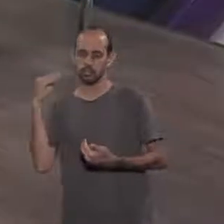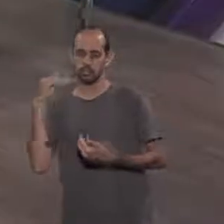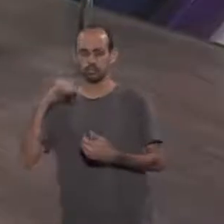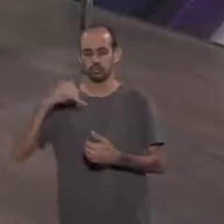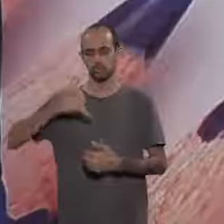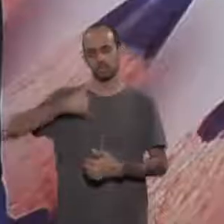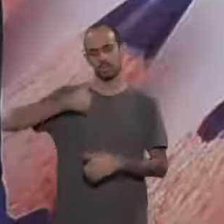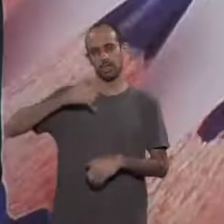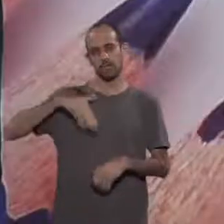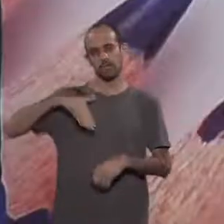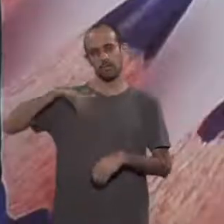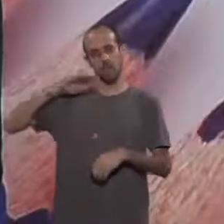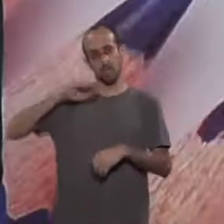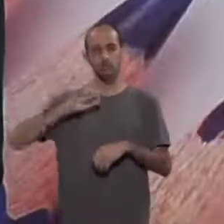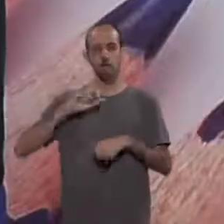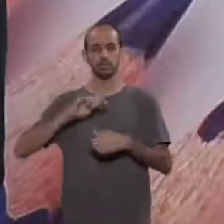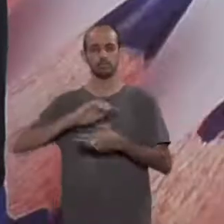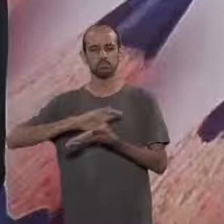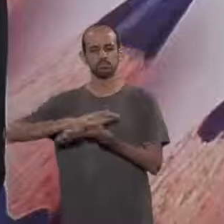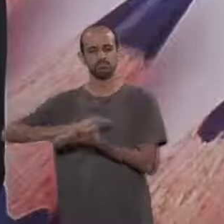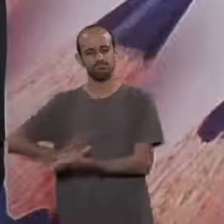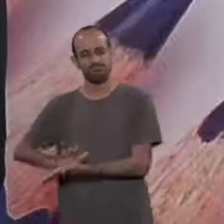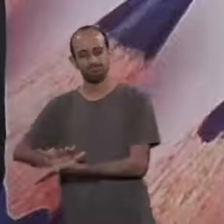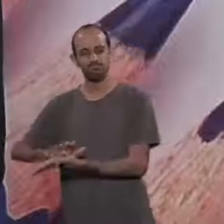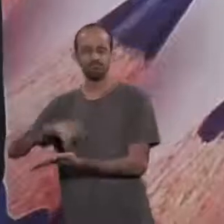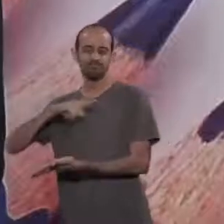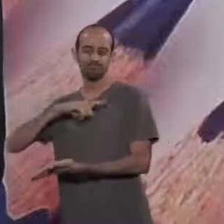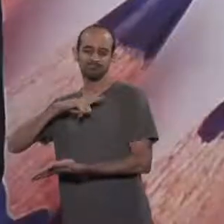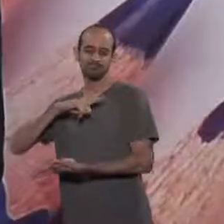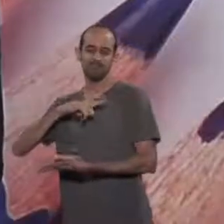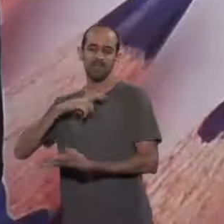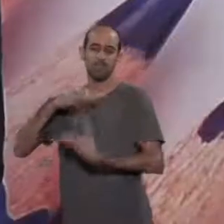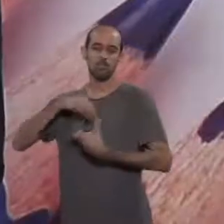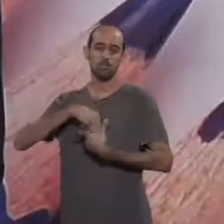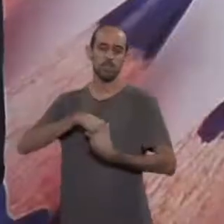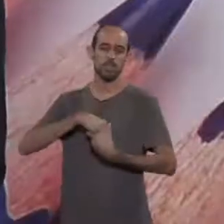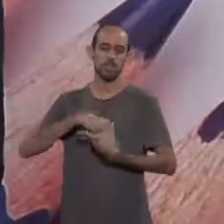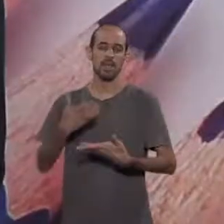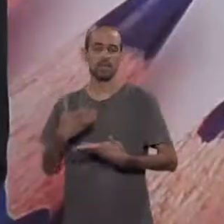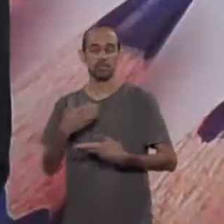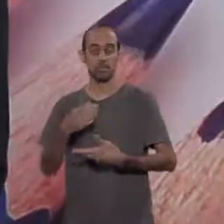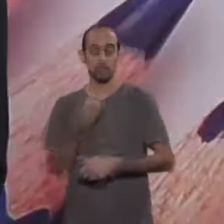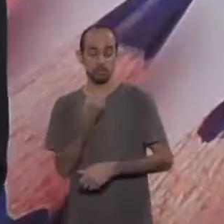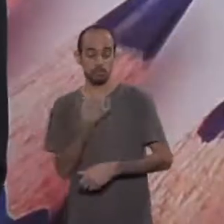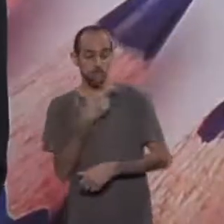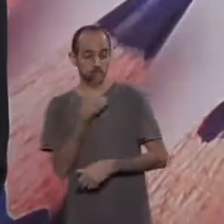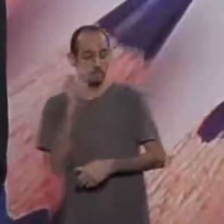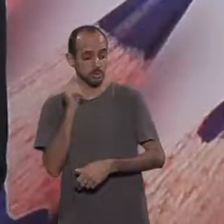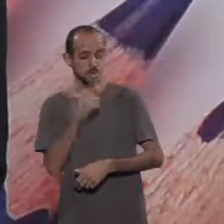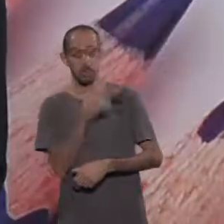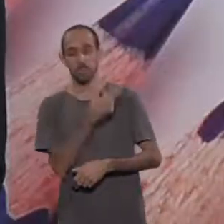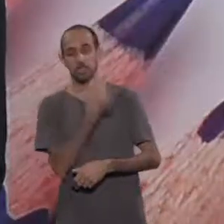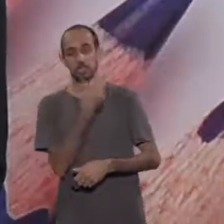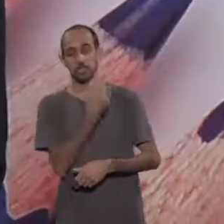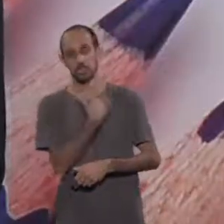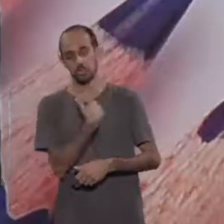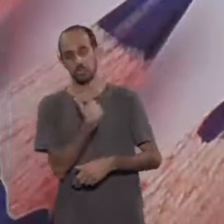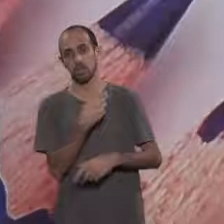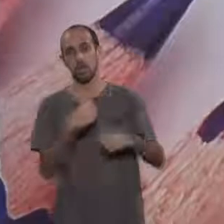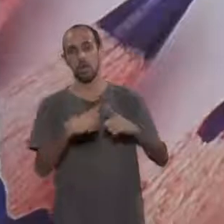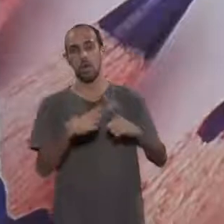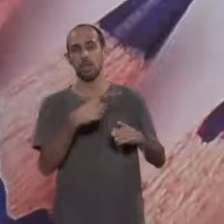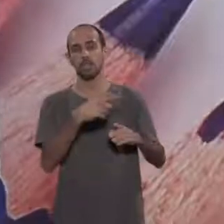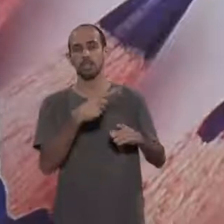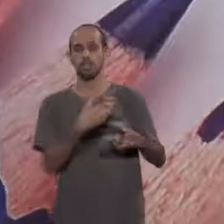tá mais velha, então já tem os preconceitos mais dentro de si do que a criança. Então, legal ouvir a tua fala, porque a gente